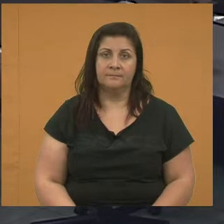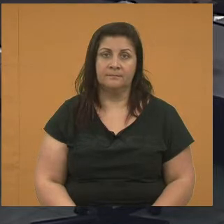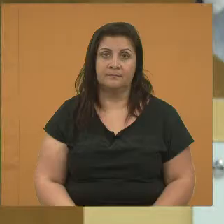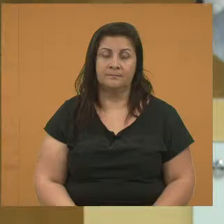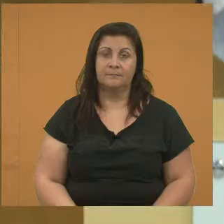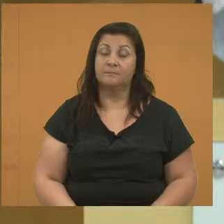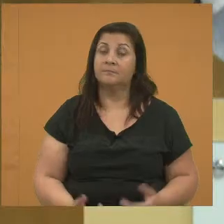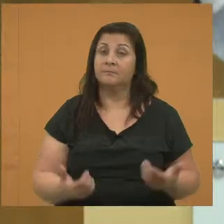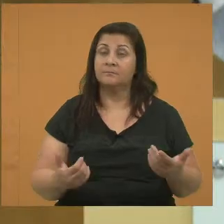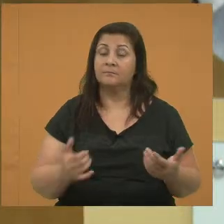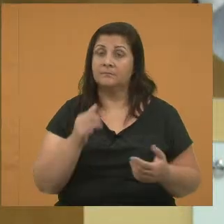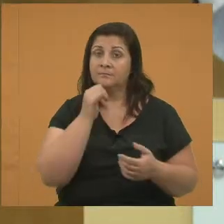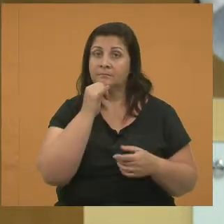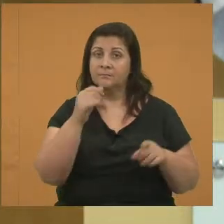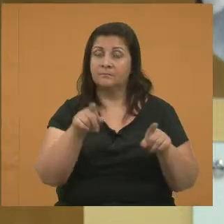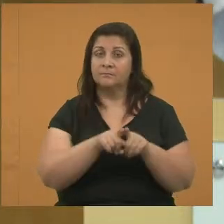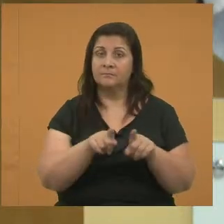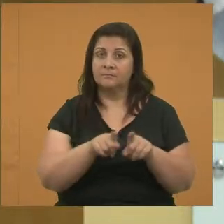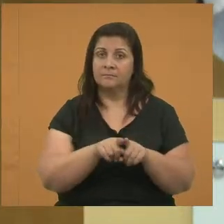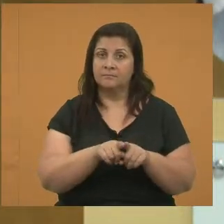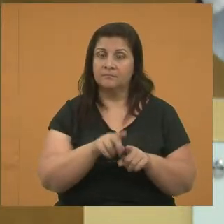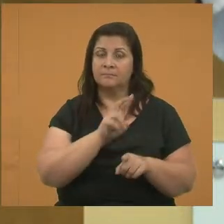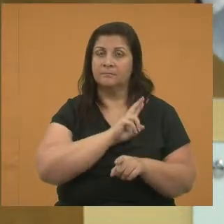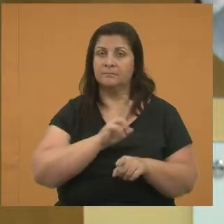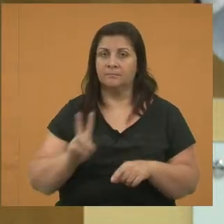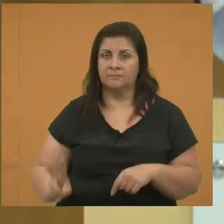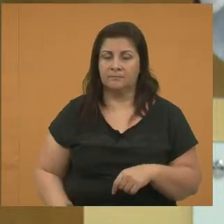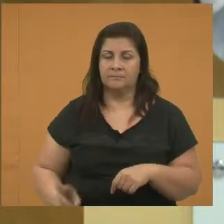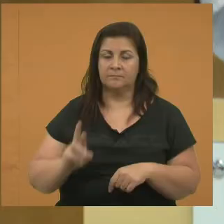Registramos a presença do vereador Rodrigo Salomão.